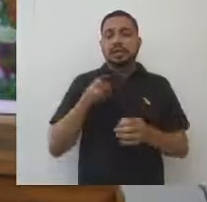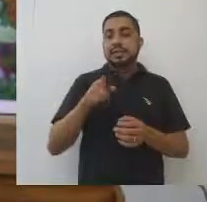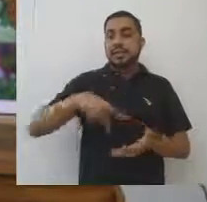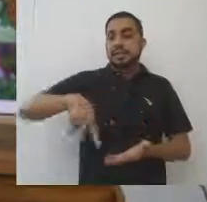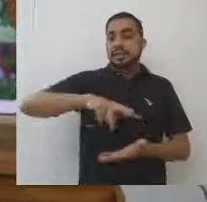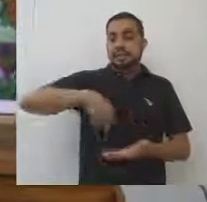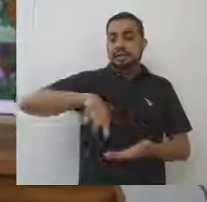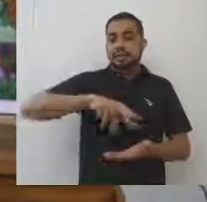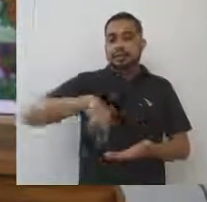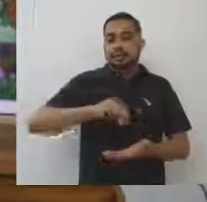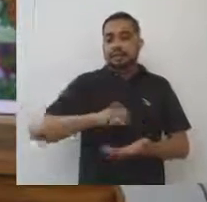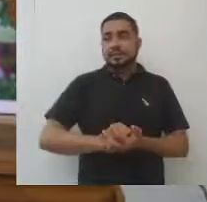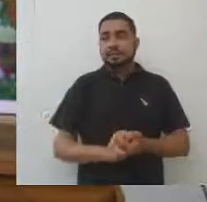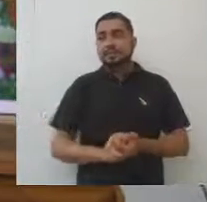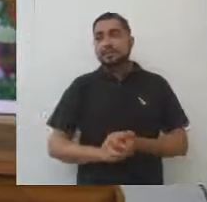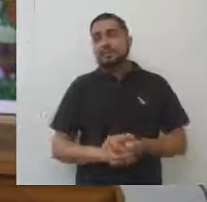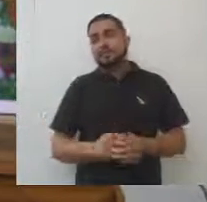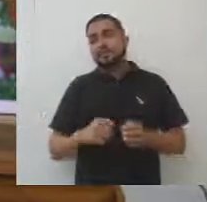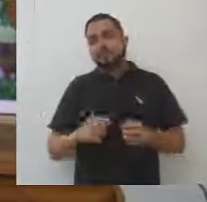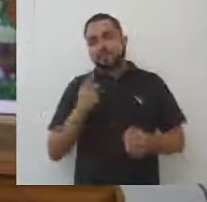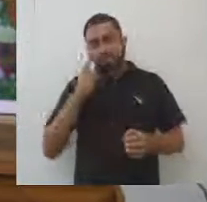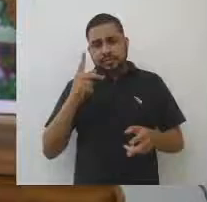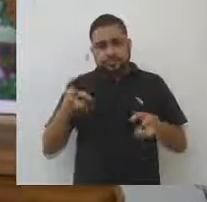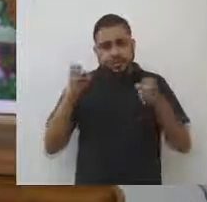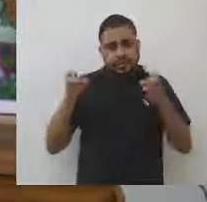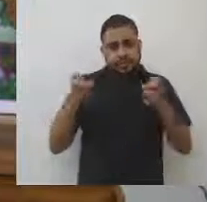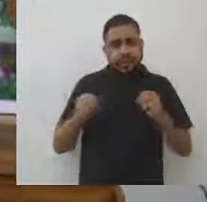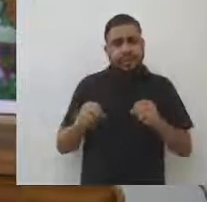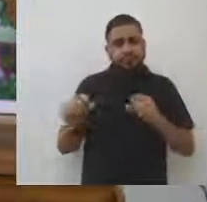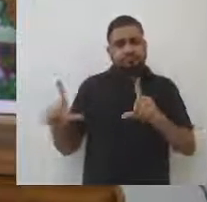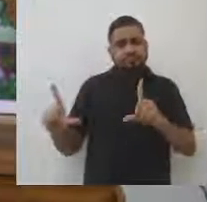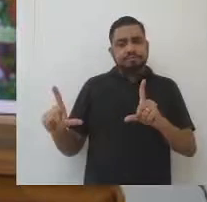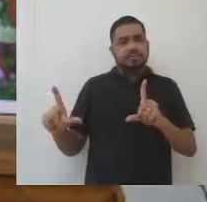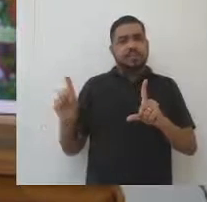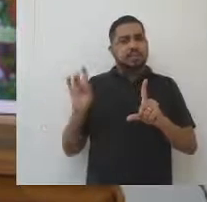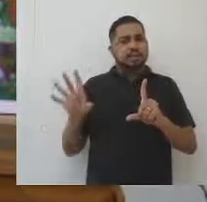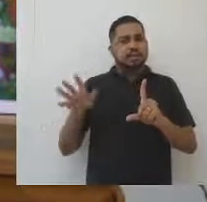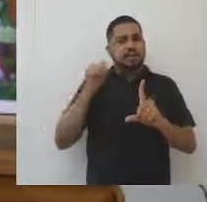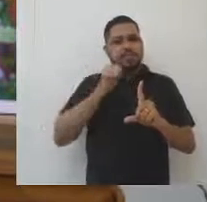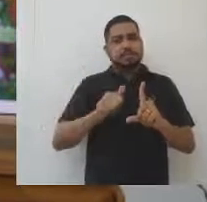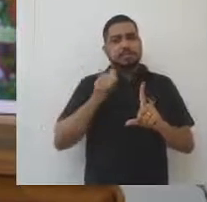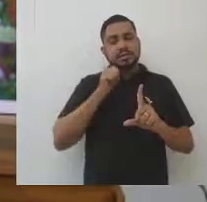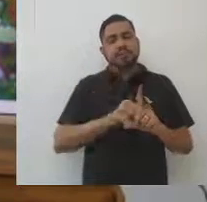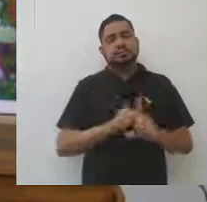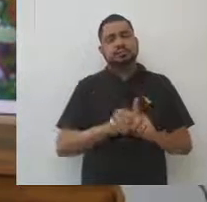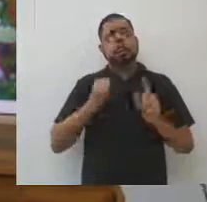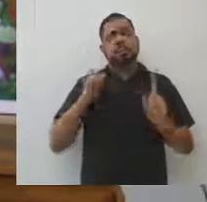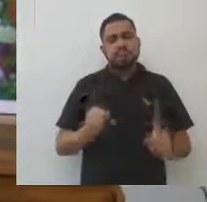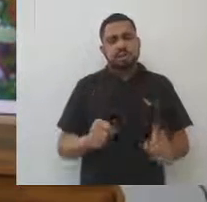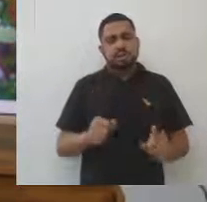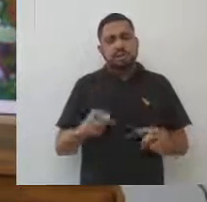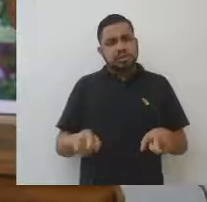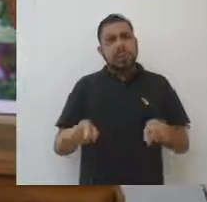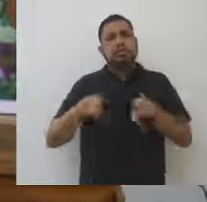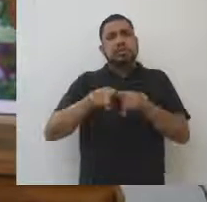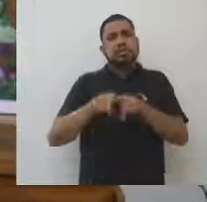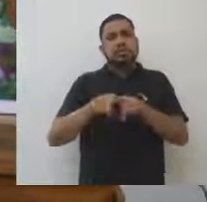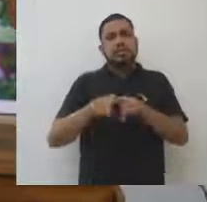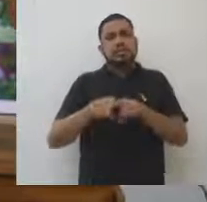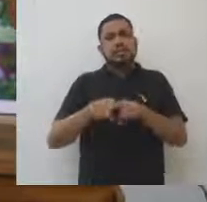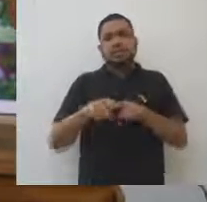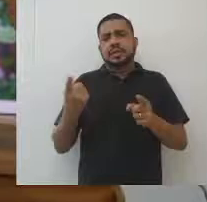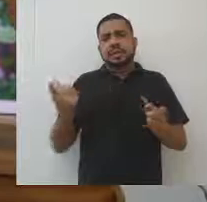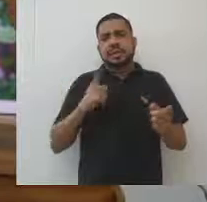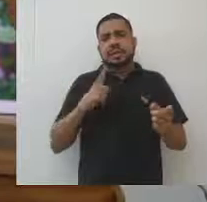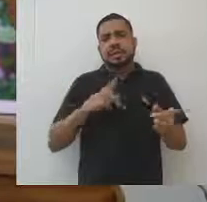aqui, que a gente pode observar na figura, só feita por mulheres, pode ser associada a uma dança que é